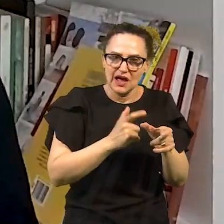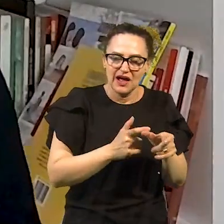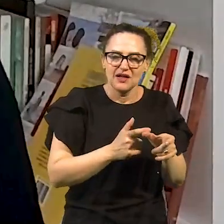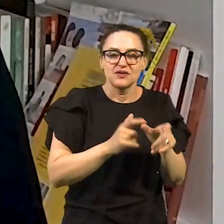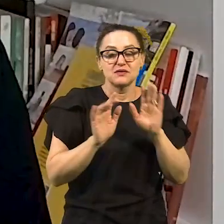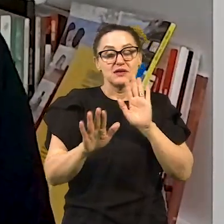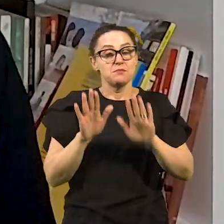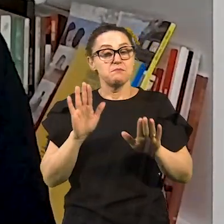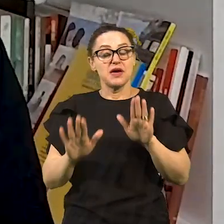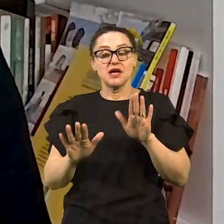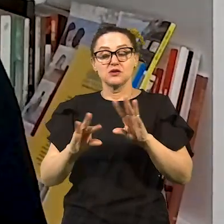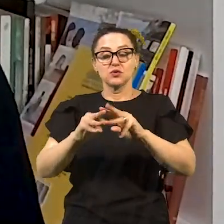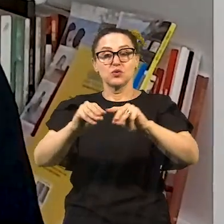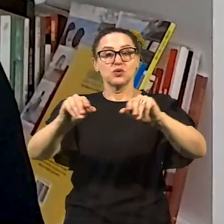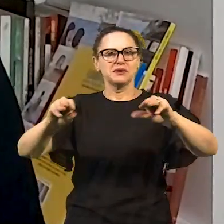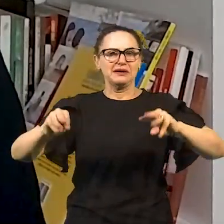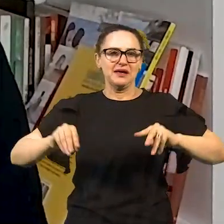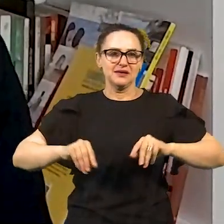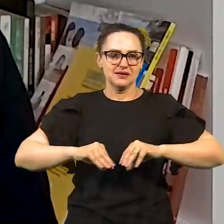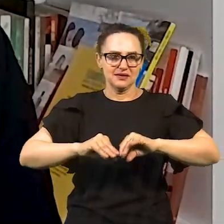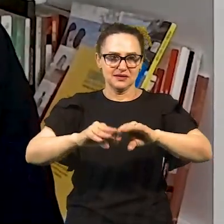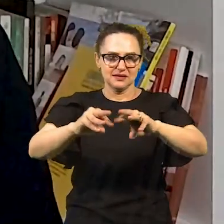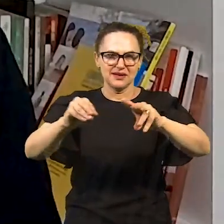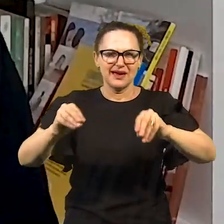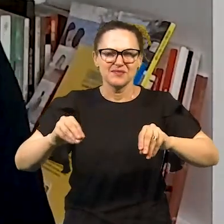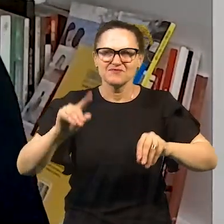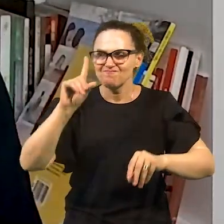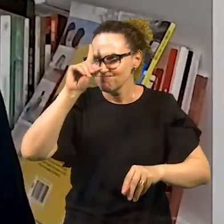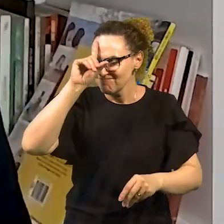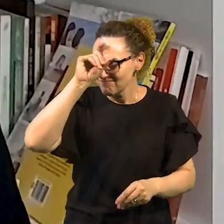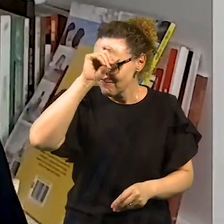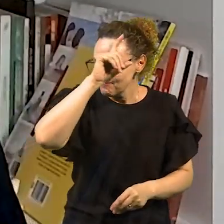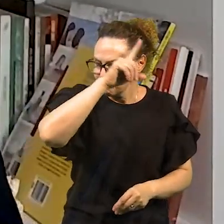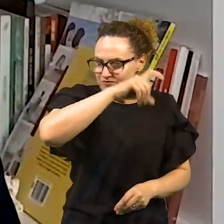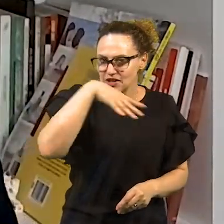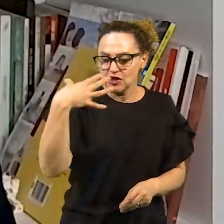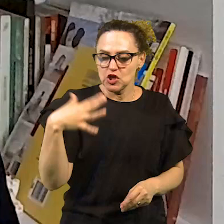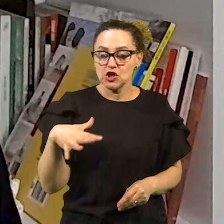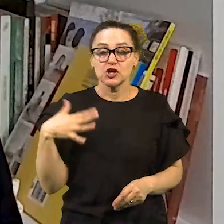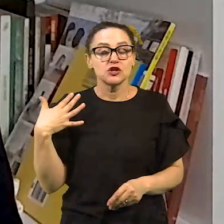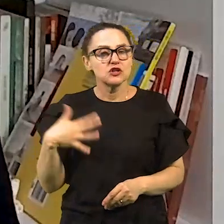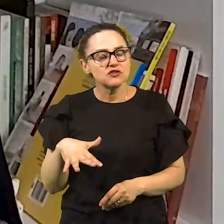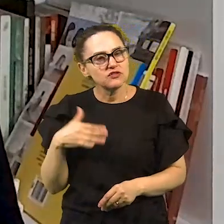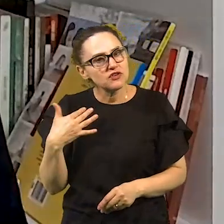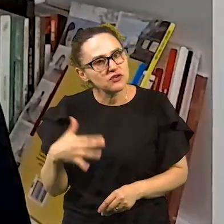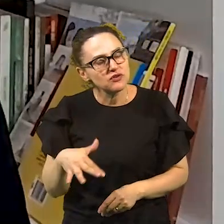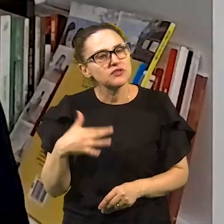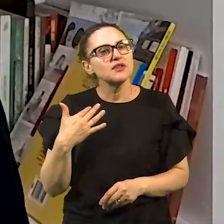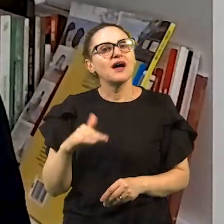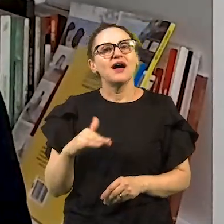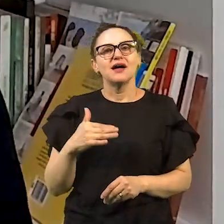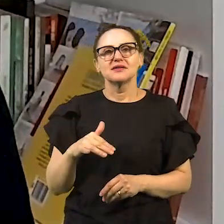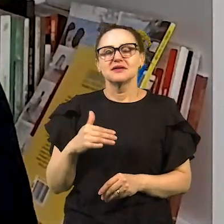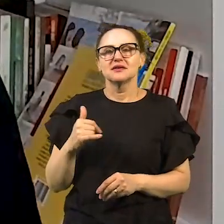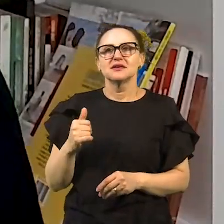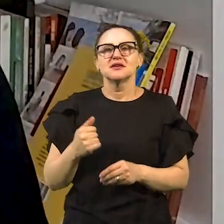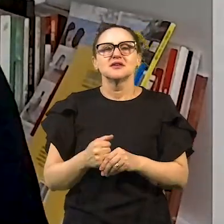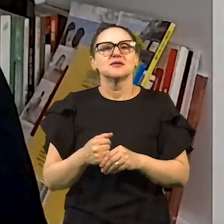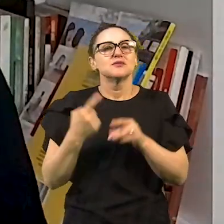do que a terra dá, que tem uma dificuldade em fazer valer a sua agricultura por conta das formigas, por conta das